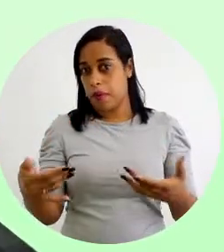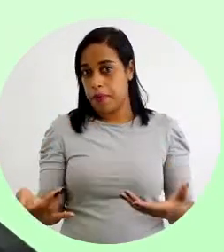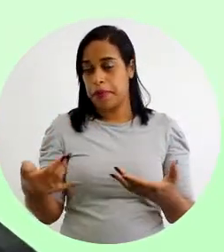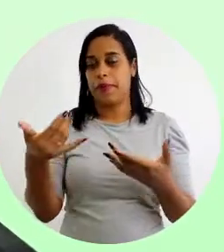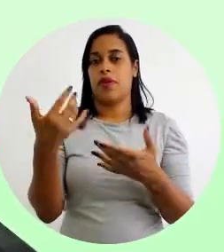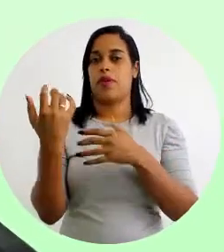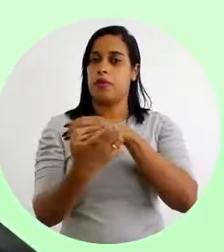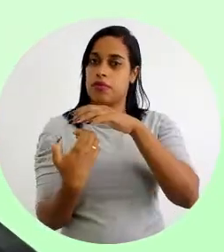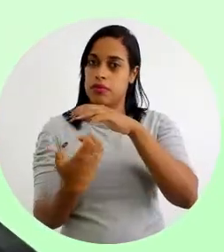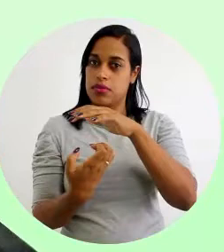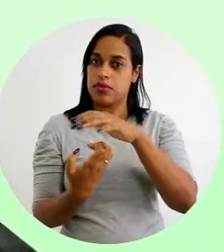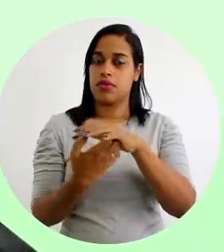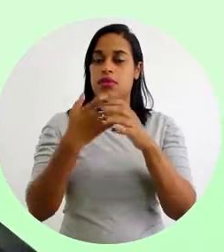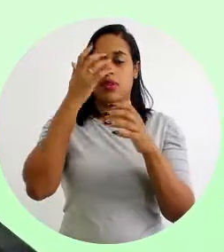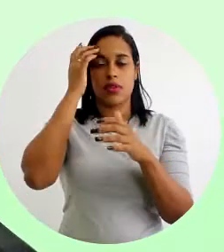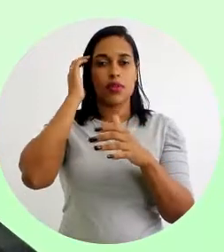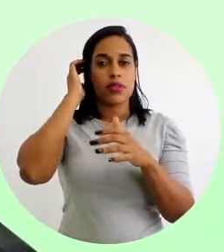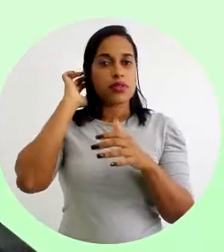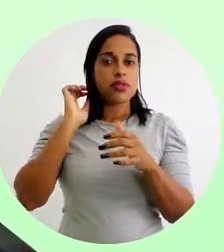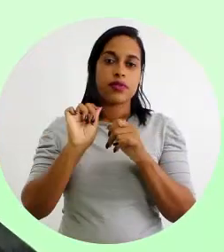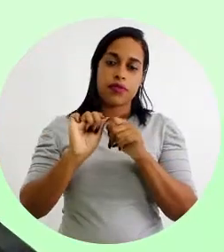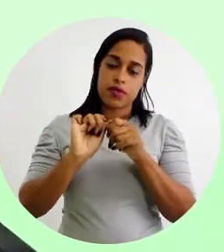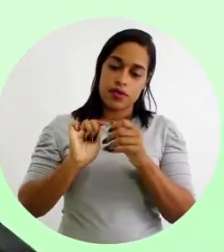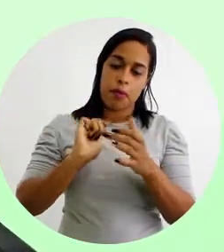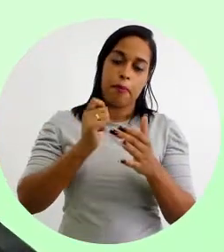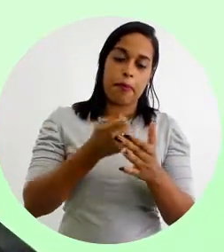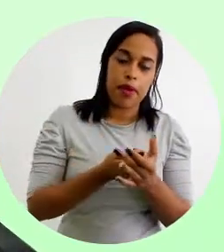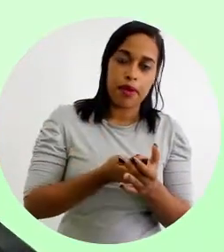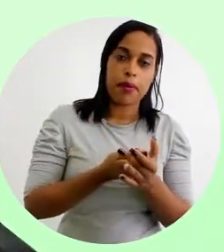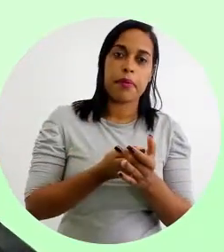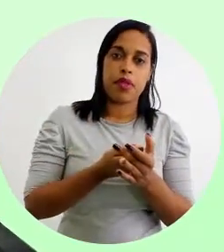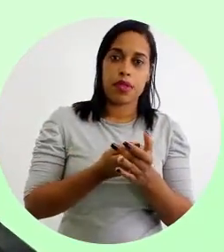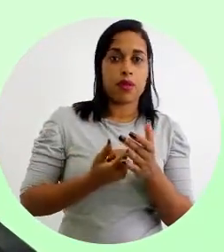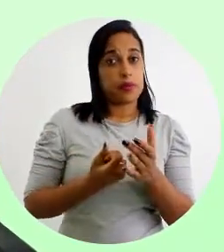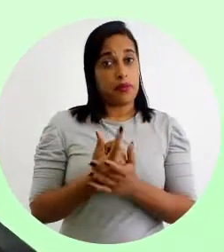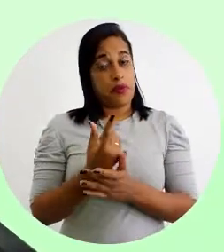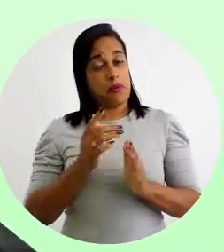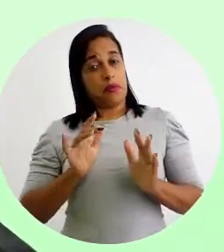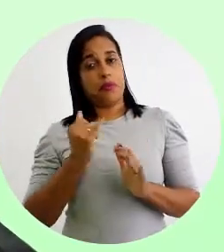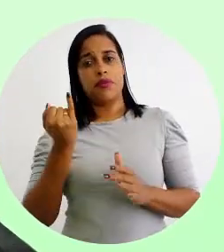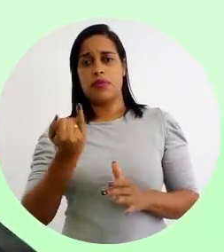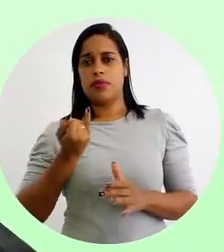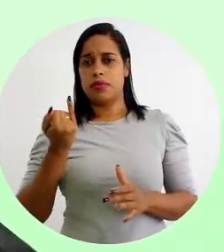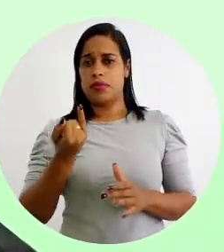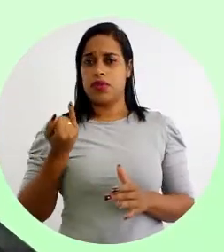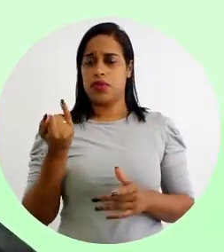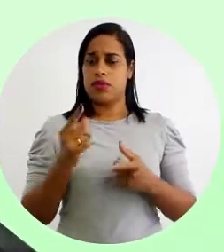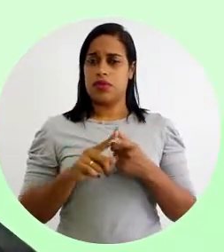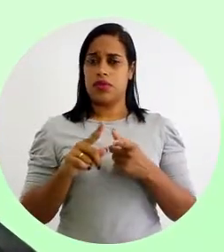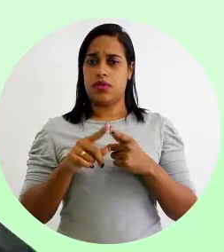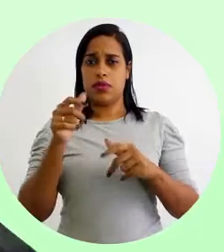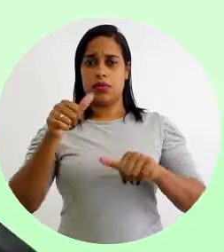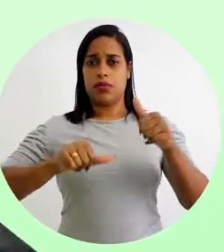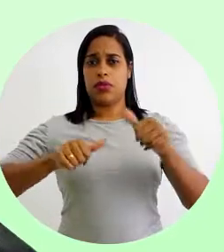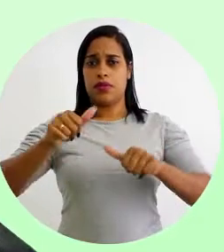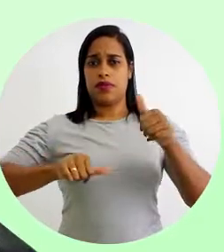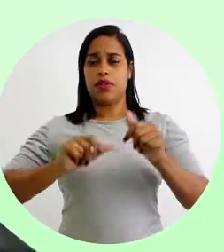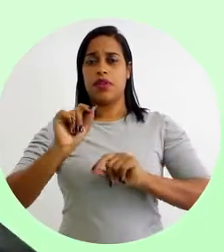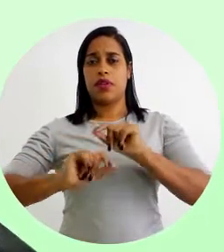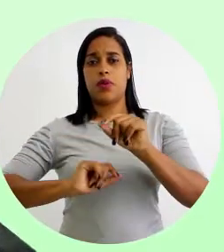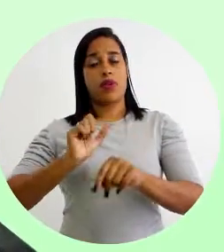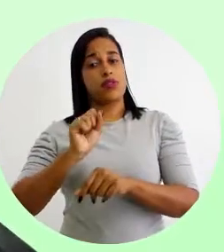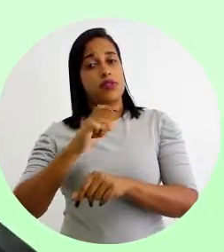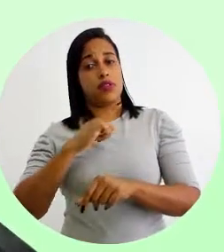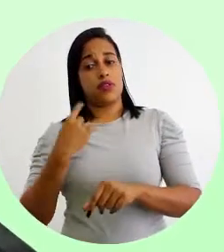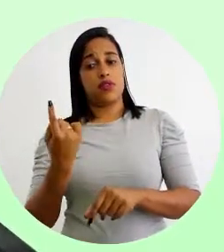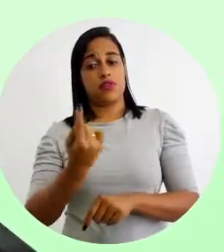nominal ao fornecedor no qual a gente fez o pagamento daquela compra. E é importantíssimo também verificar o seguinte,